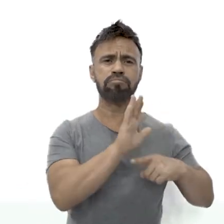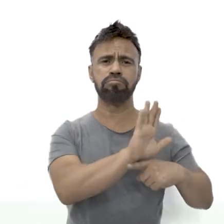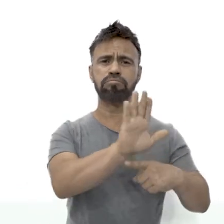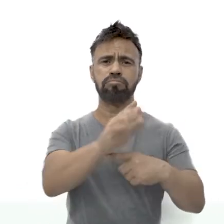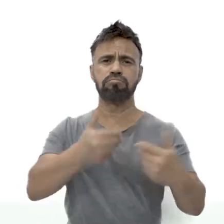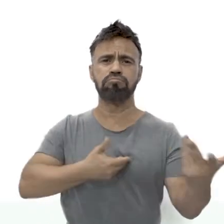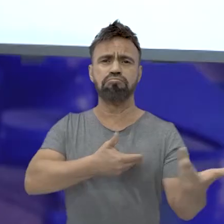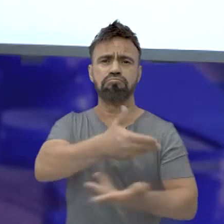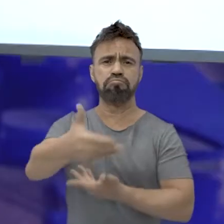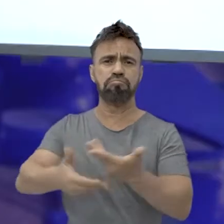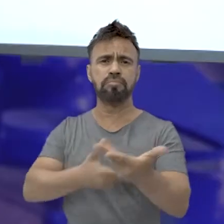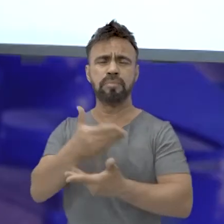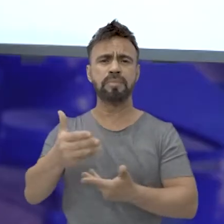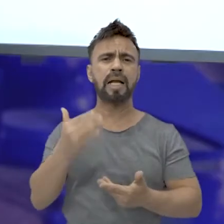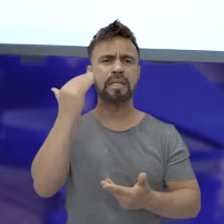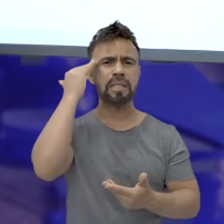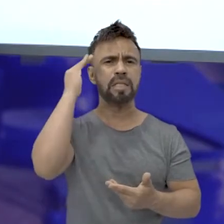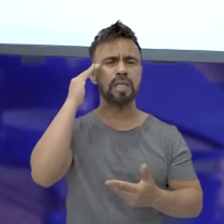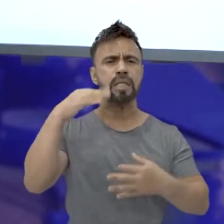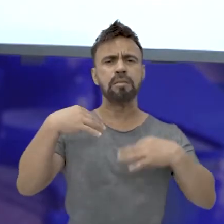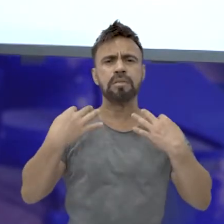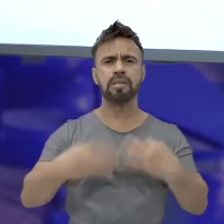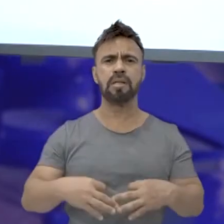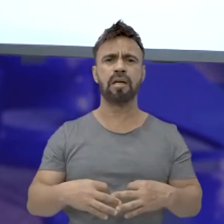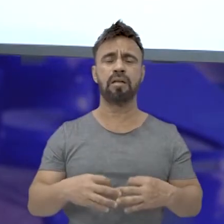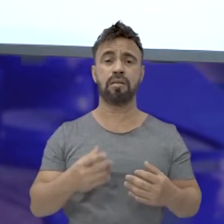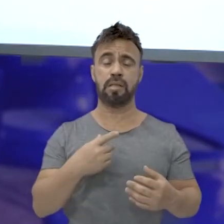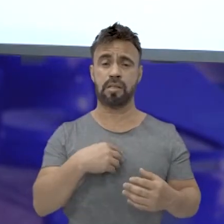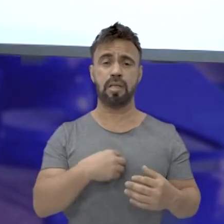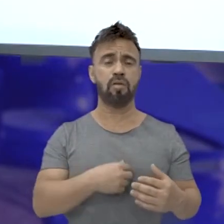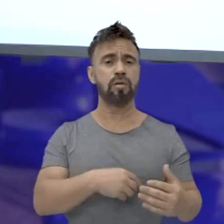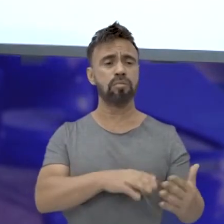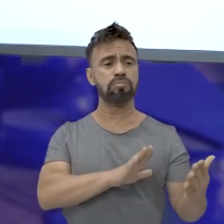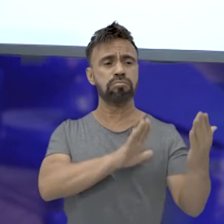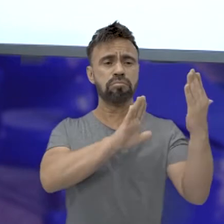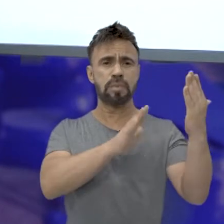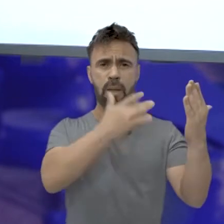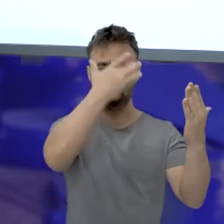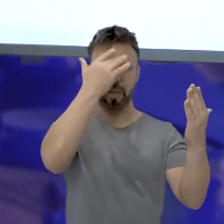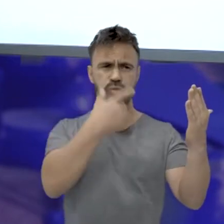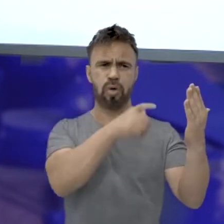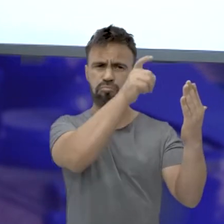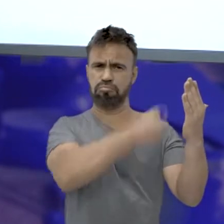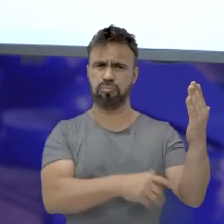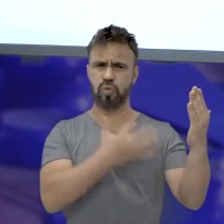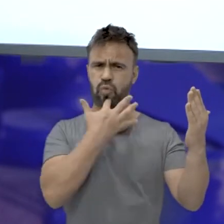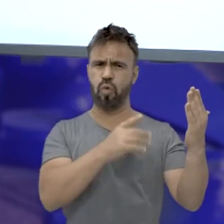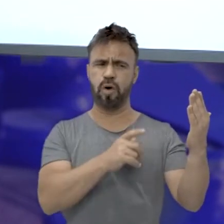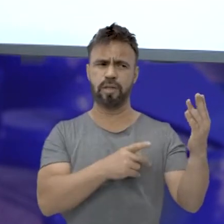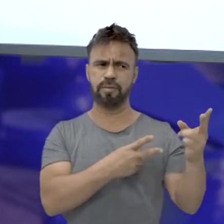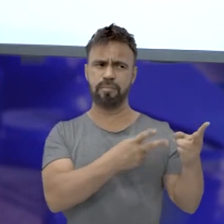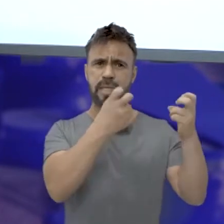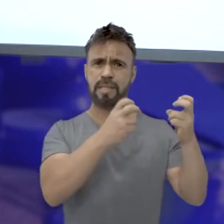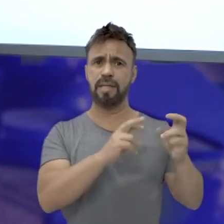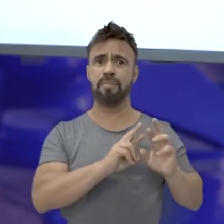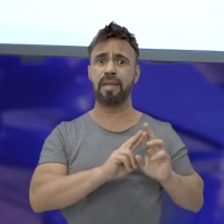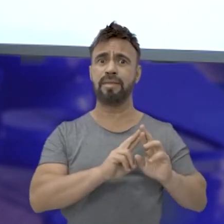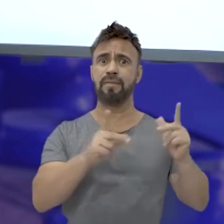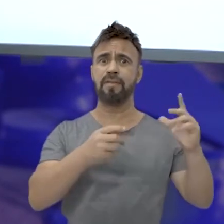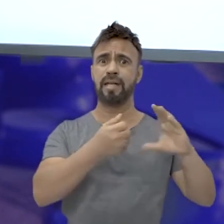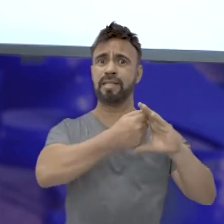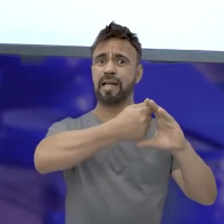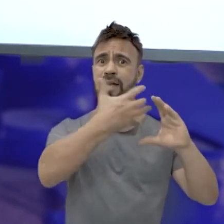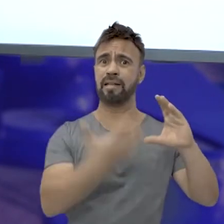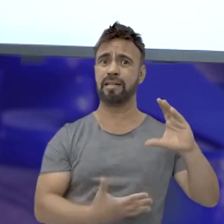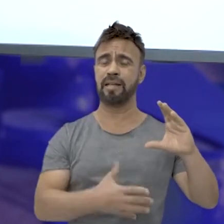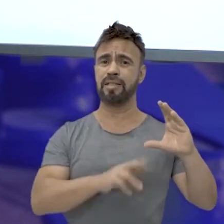forma adequada. Então, geralmente, quando eu me deparo com uma pessoa desconhecida, eu noto logo as diferenças, as diferentes